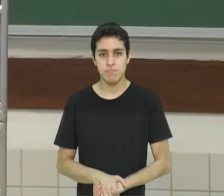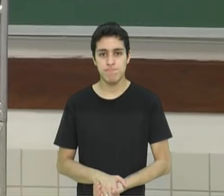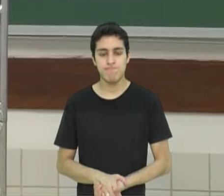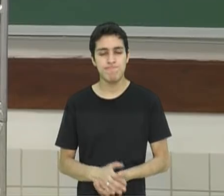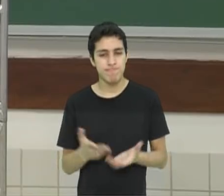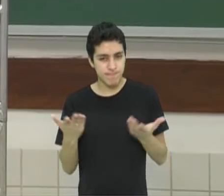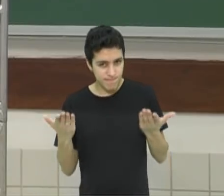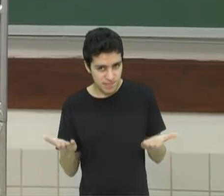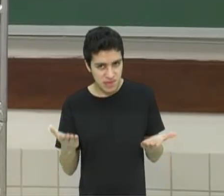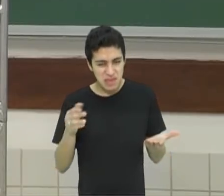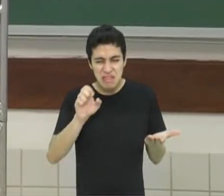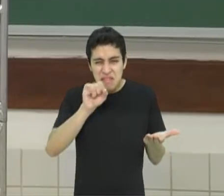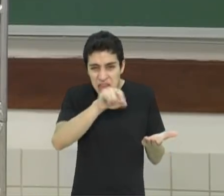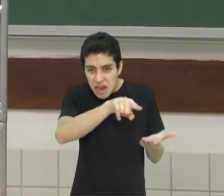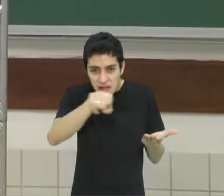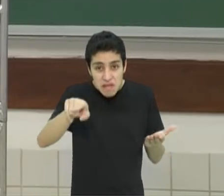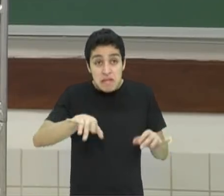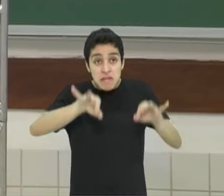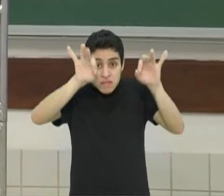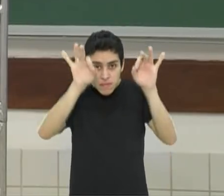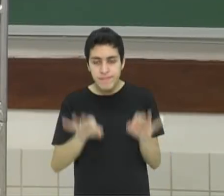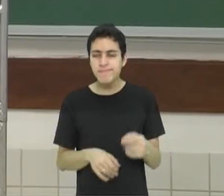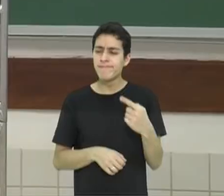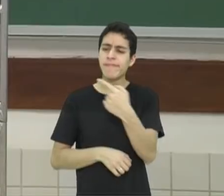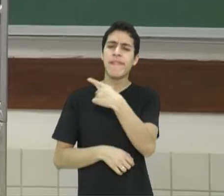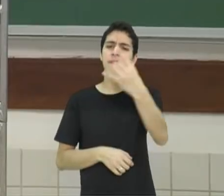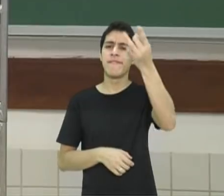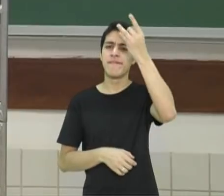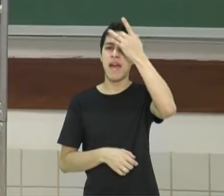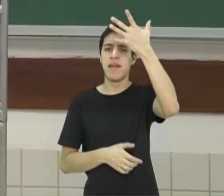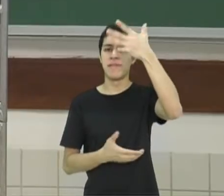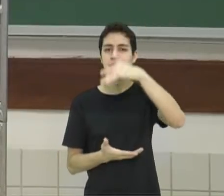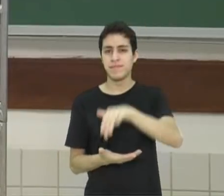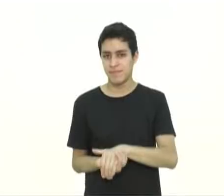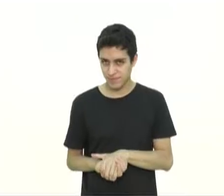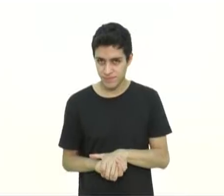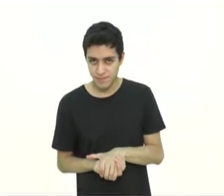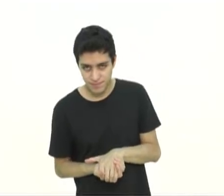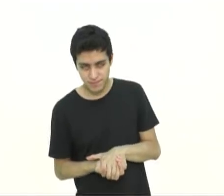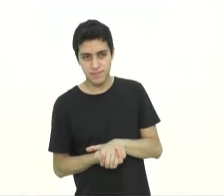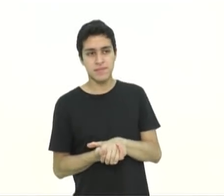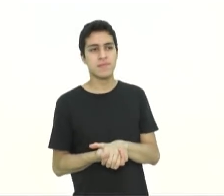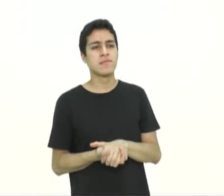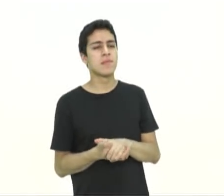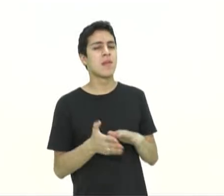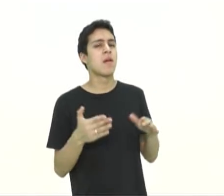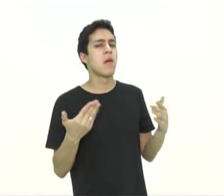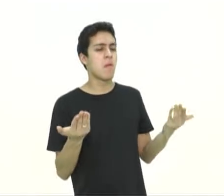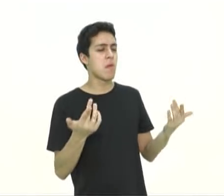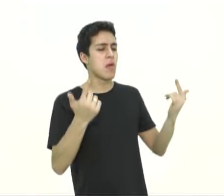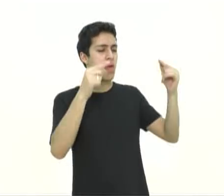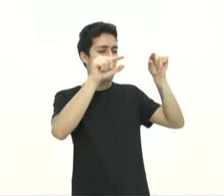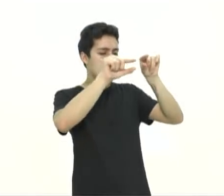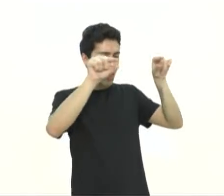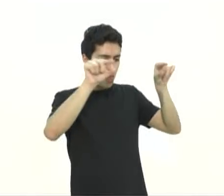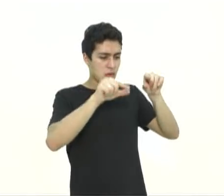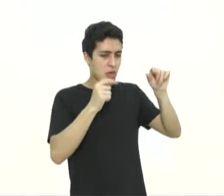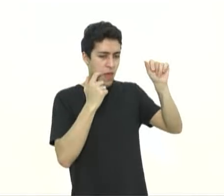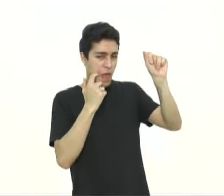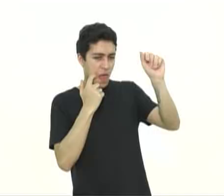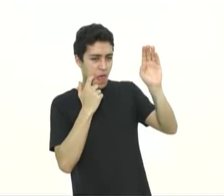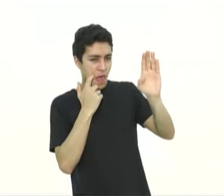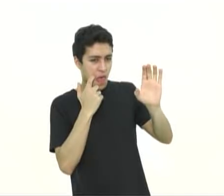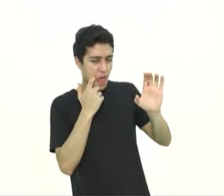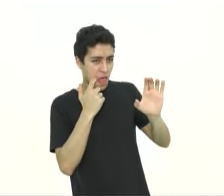E aí, será que você acertou? Essa estava fácil, né? A alternativa que tem um trecho que